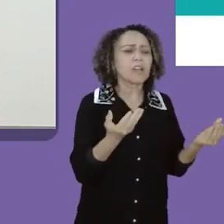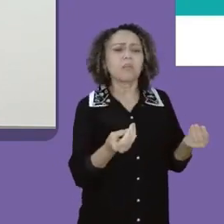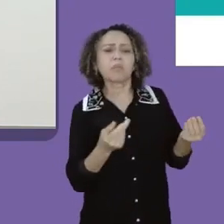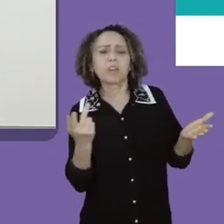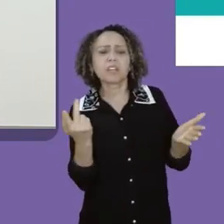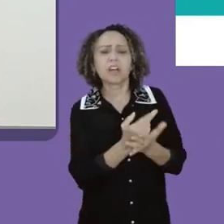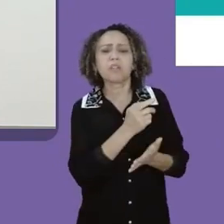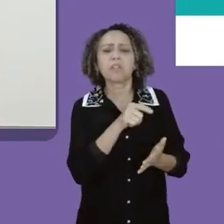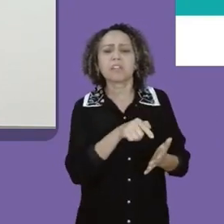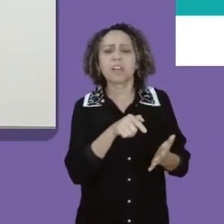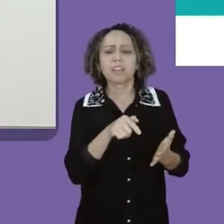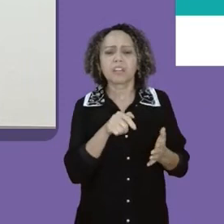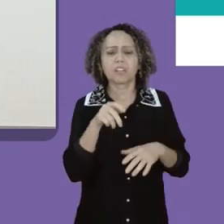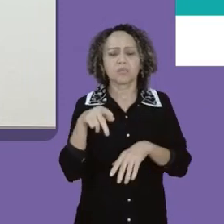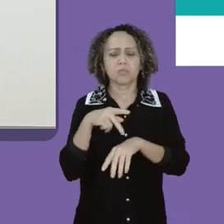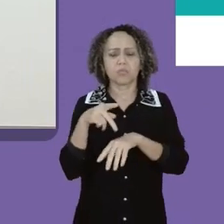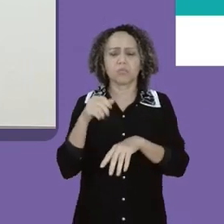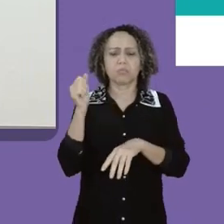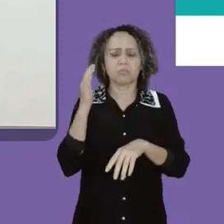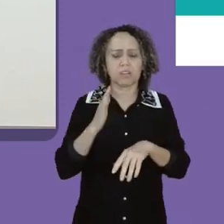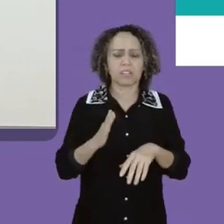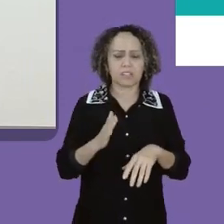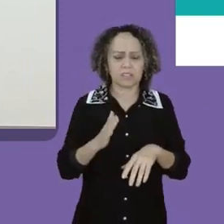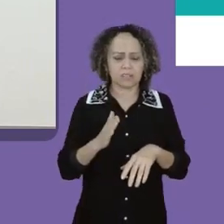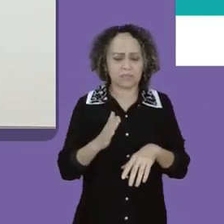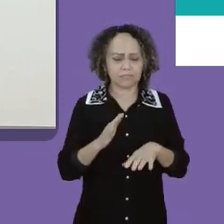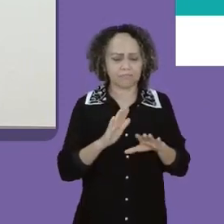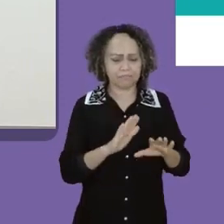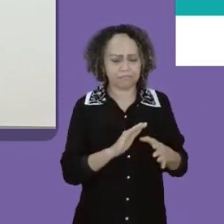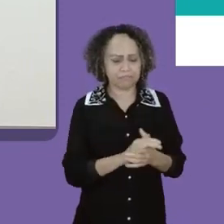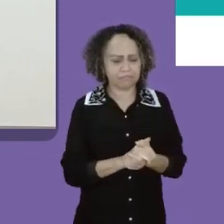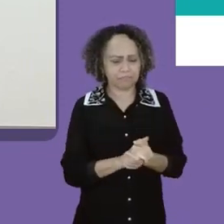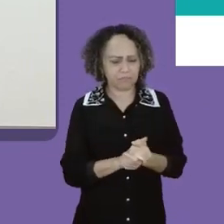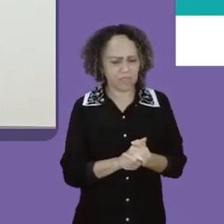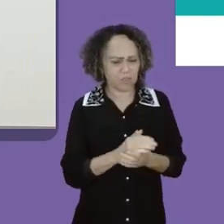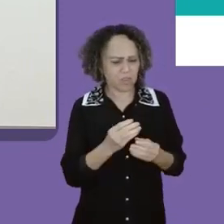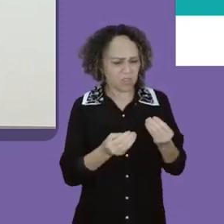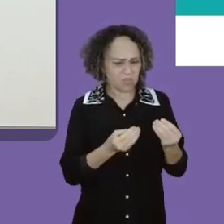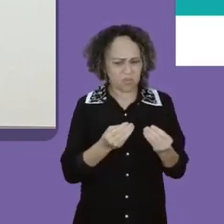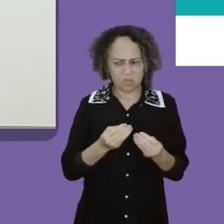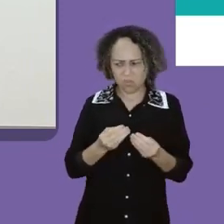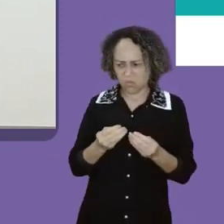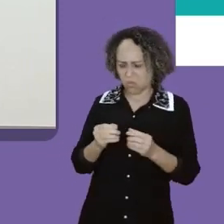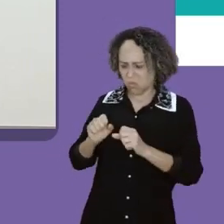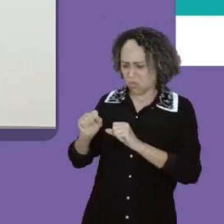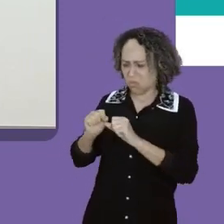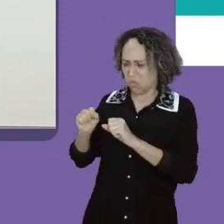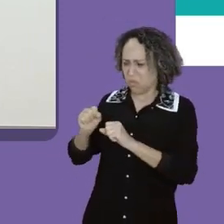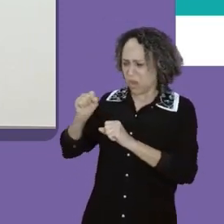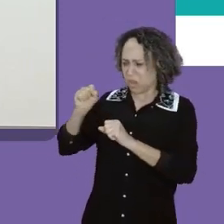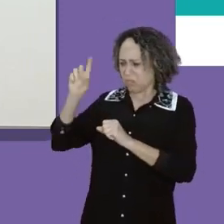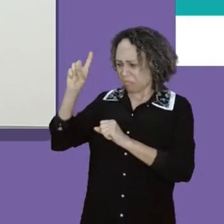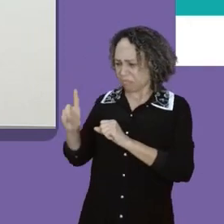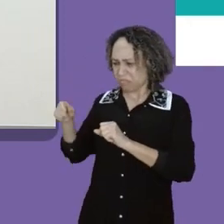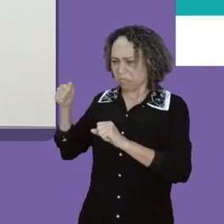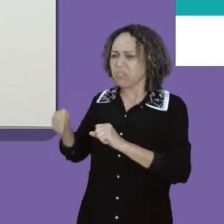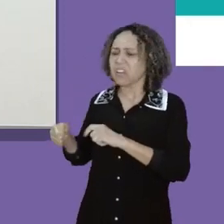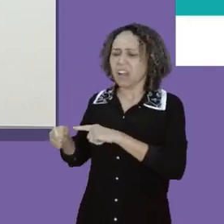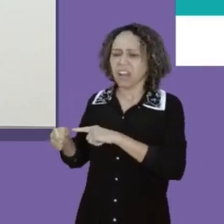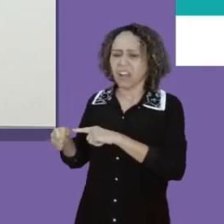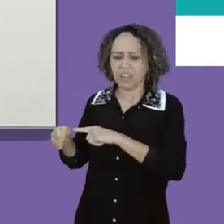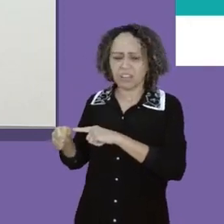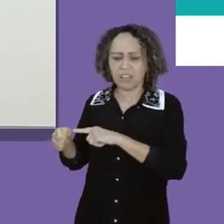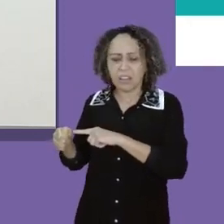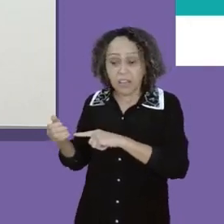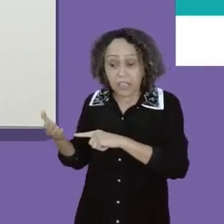podemos deixar que o movimento, né, de direita, que o movimento que quer